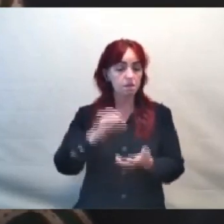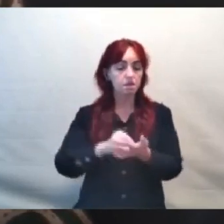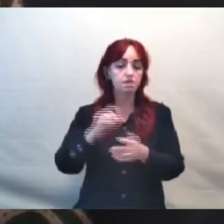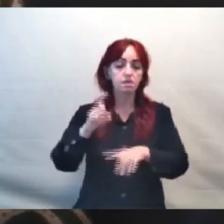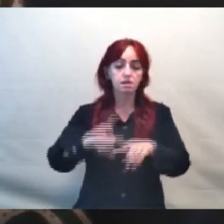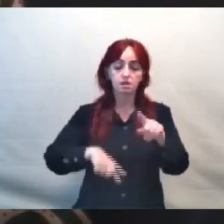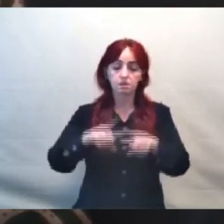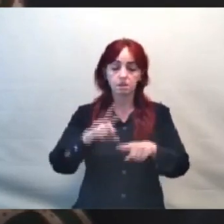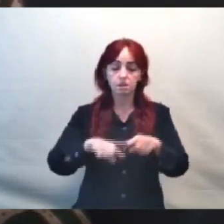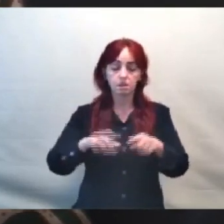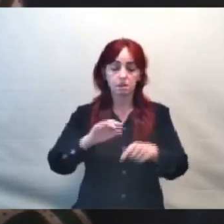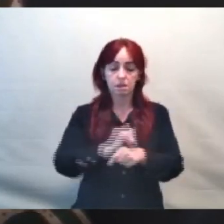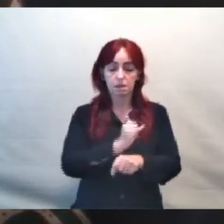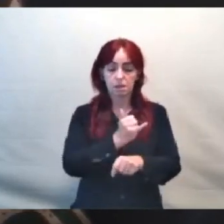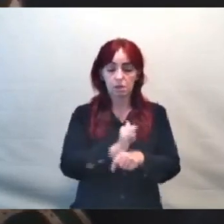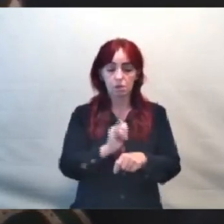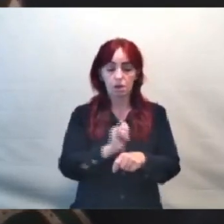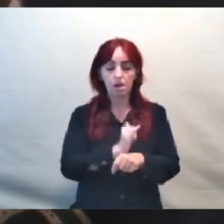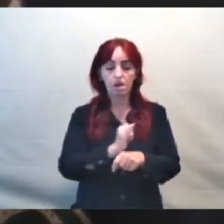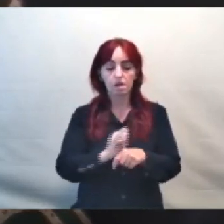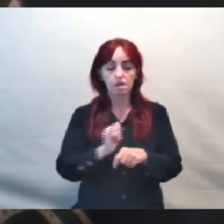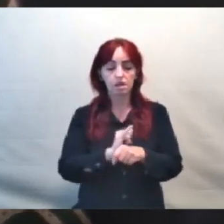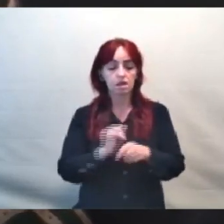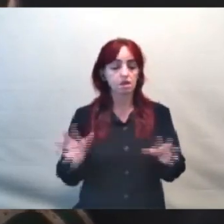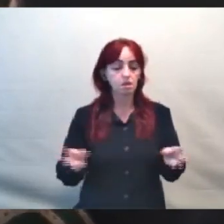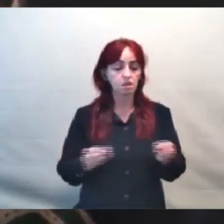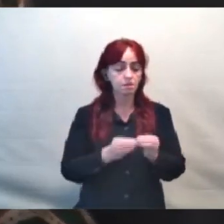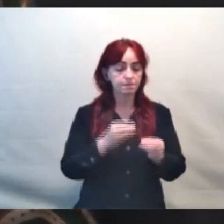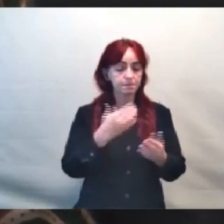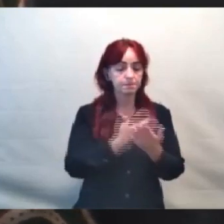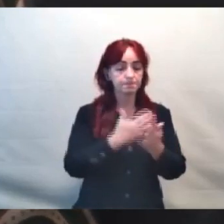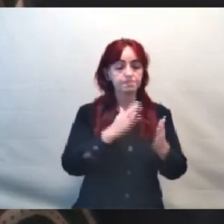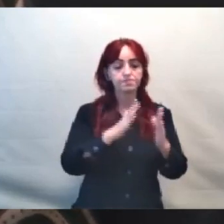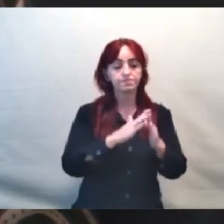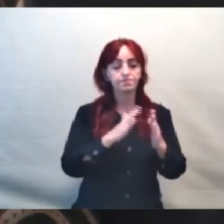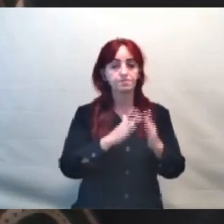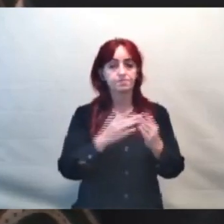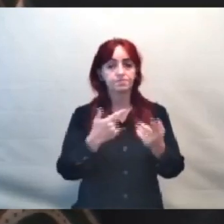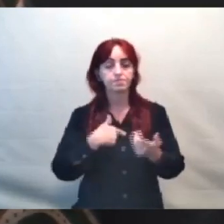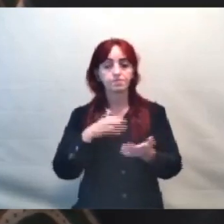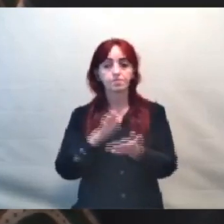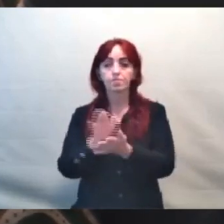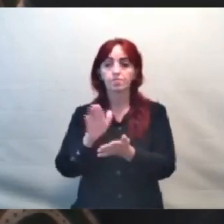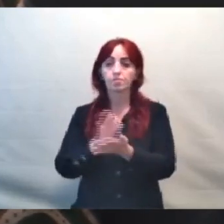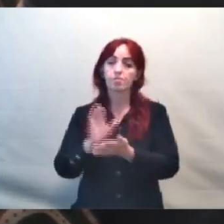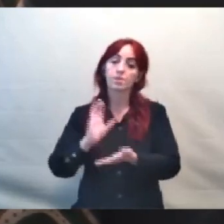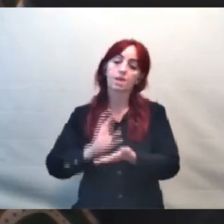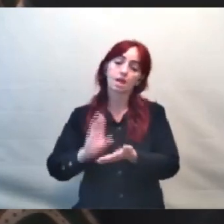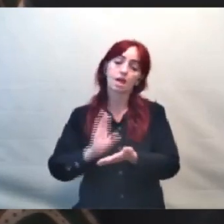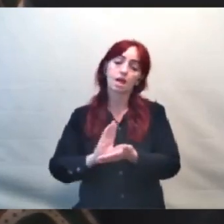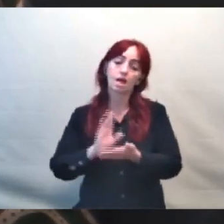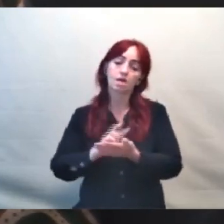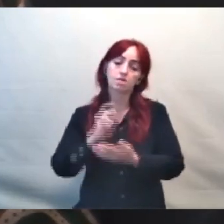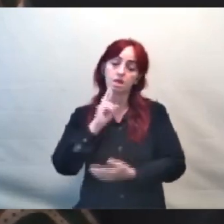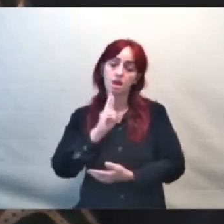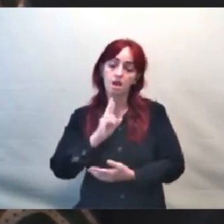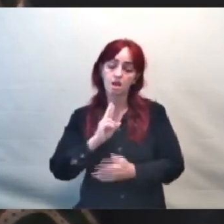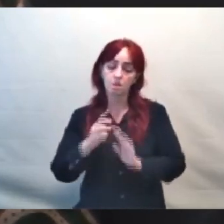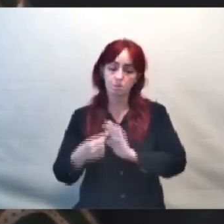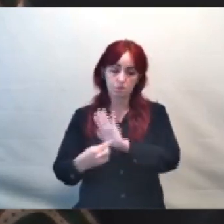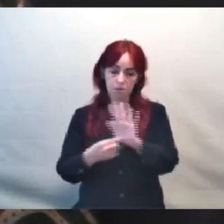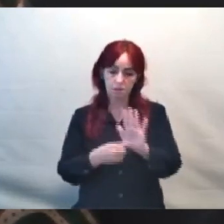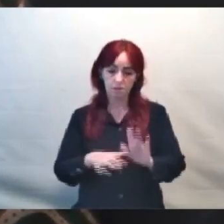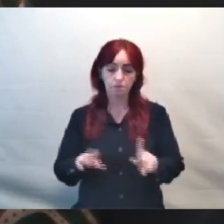nas escolas municipais, considerando a discrepância nos gastos relatados? Inclusive, chegou até a assustar